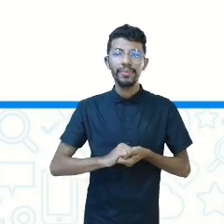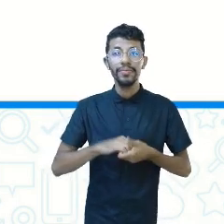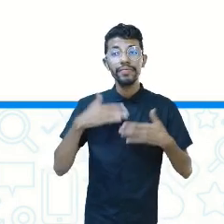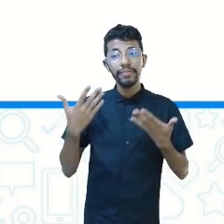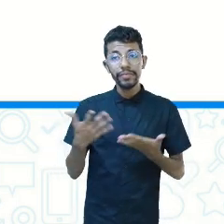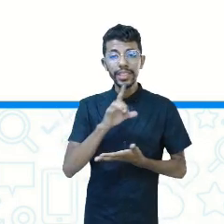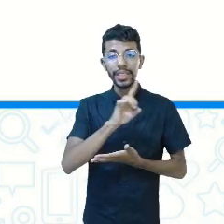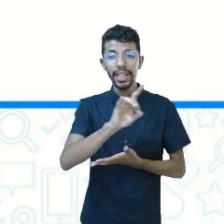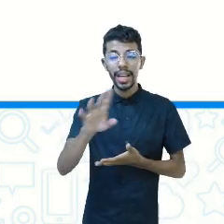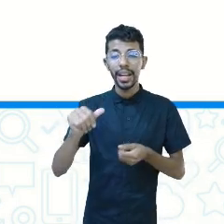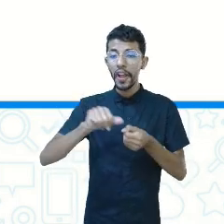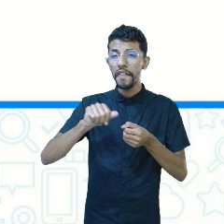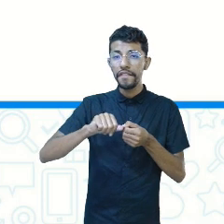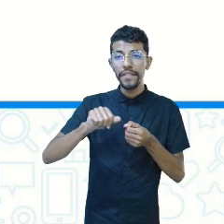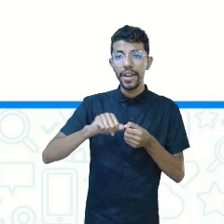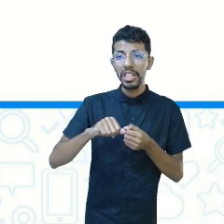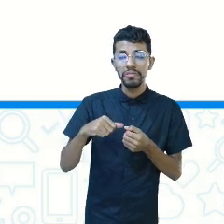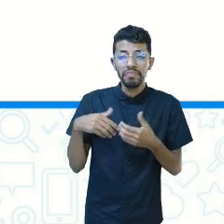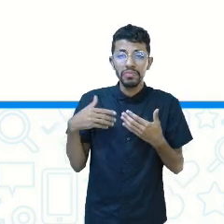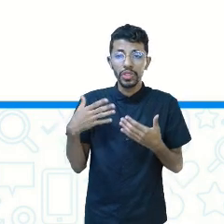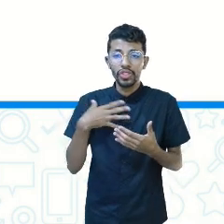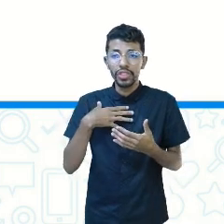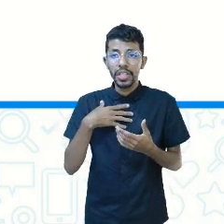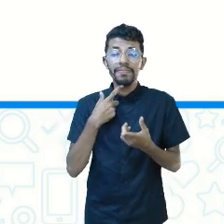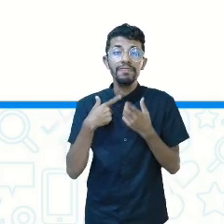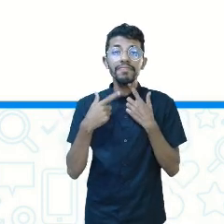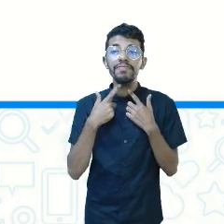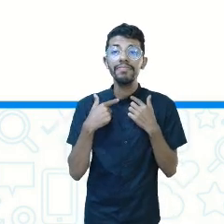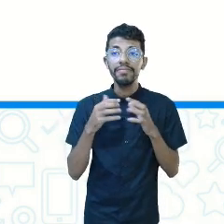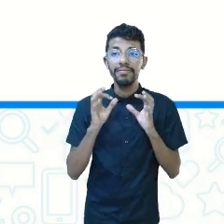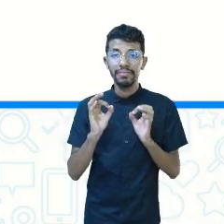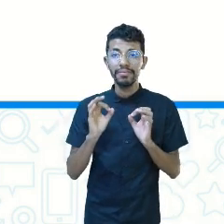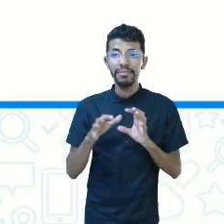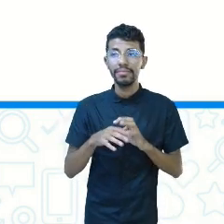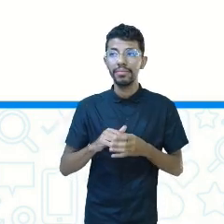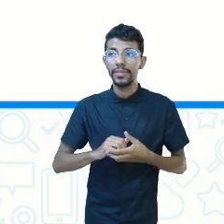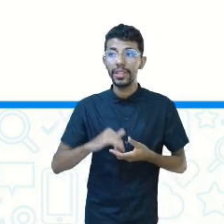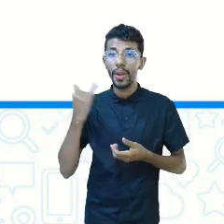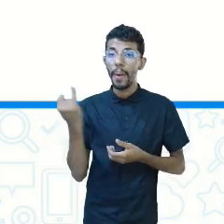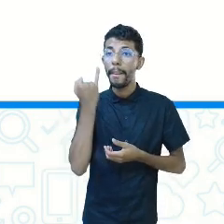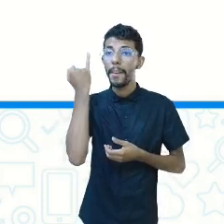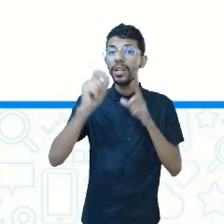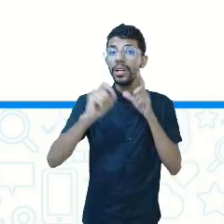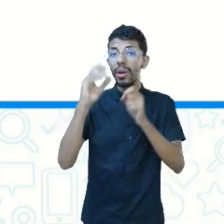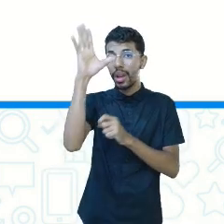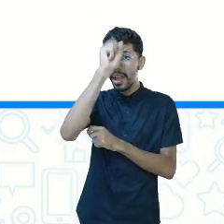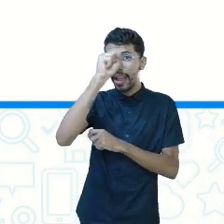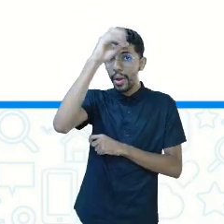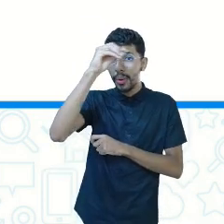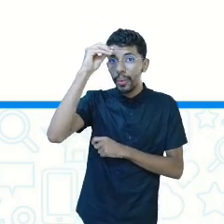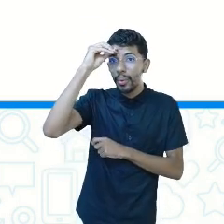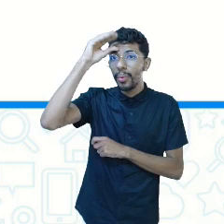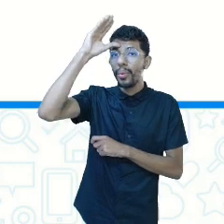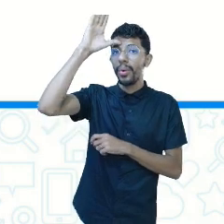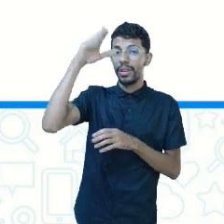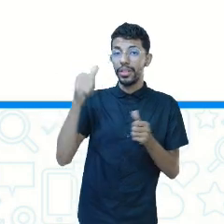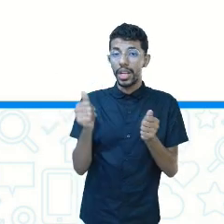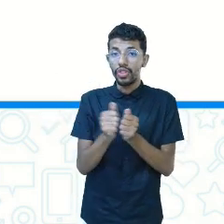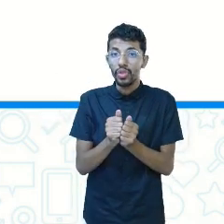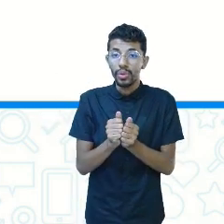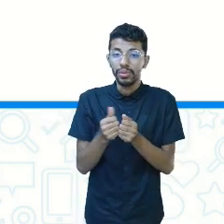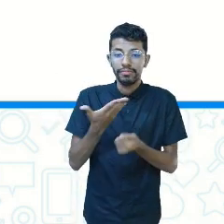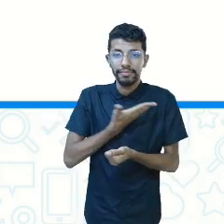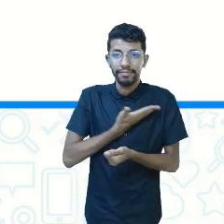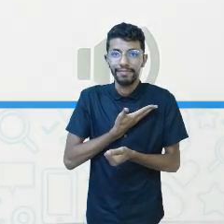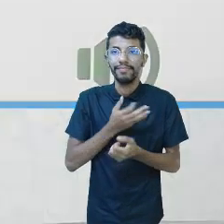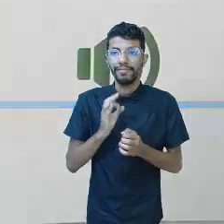E cada um vai fazer como bem entende, tá certo? Como eu falei, o importante é a aprendizagem, é estar junto do outro.